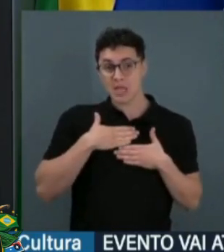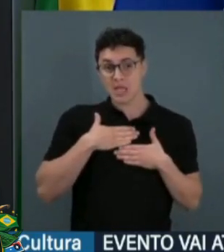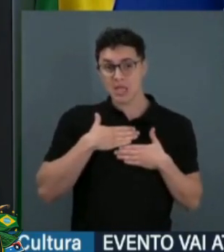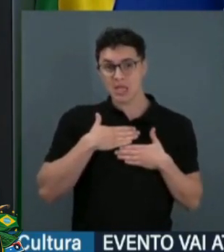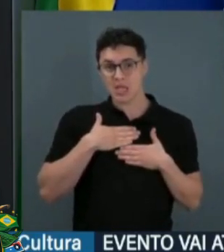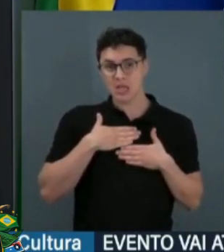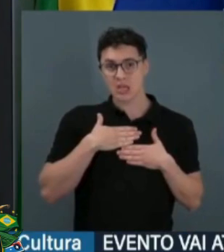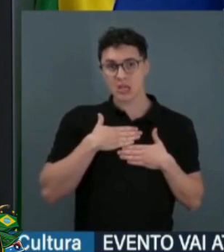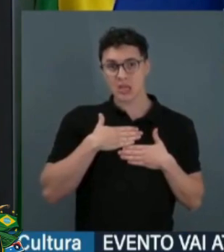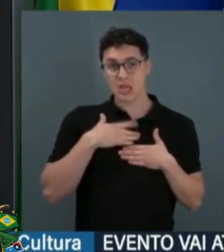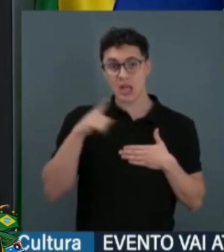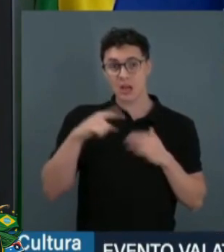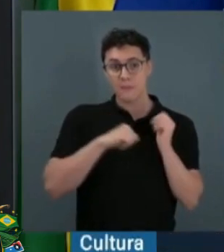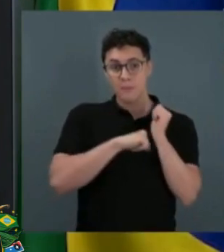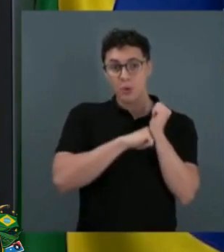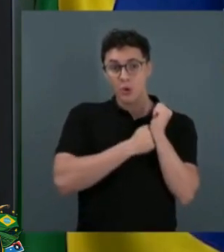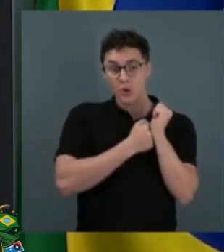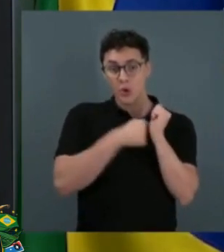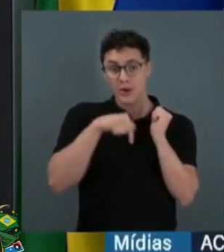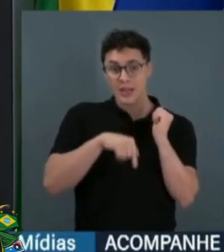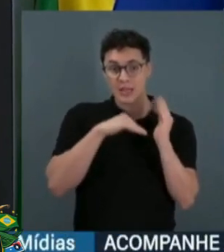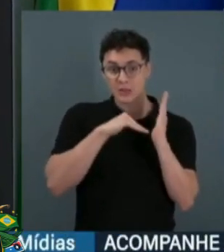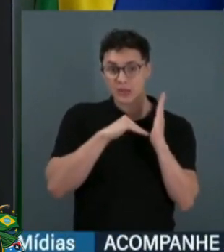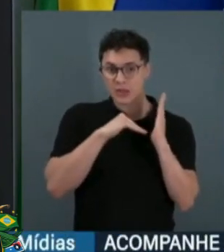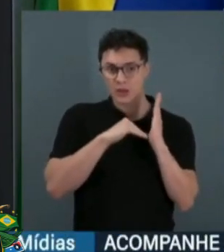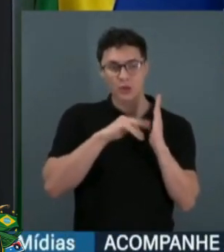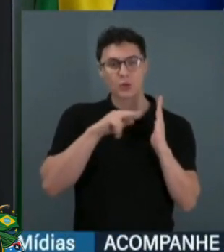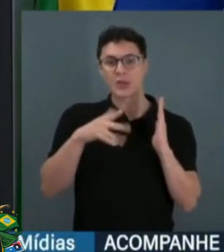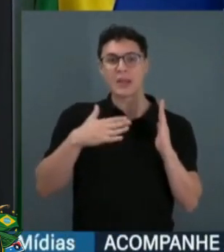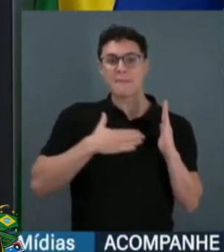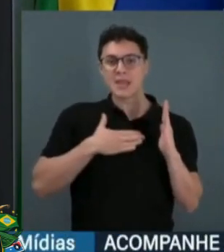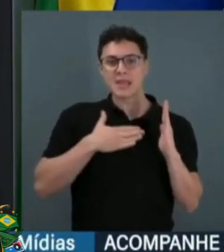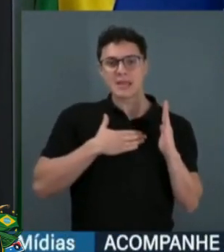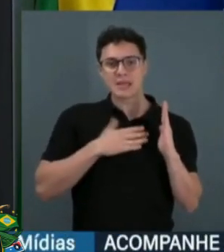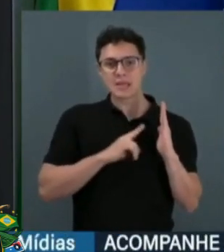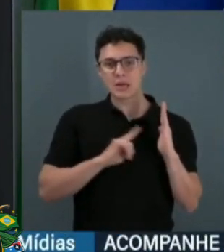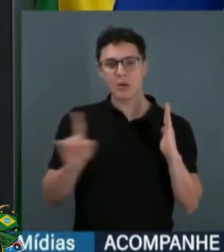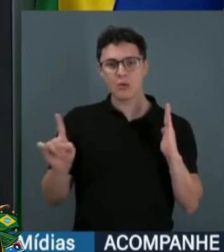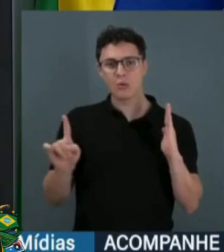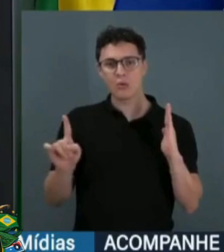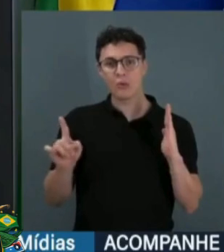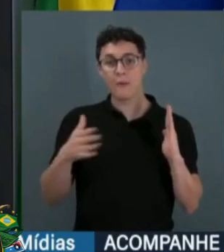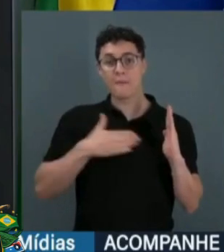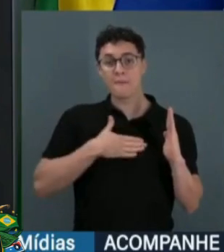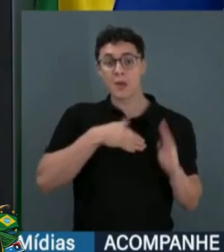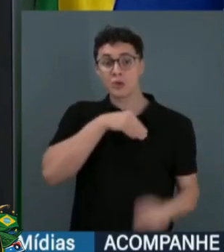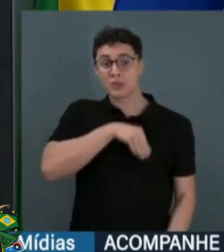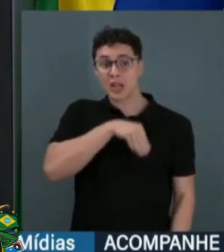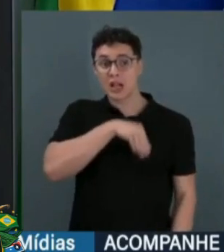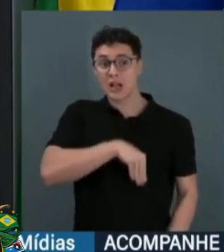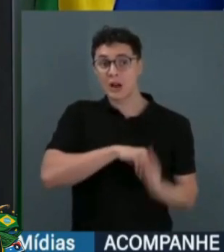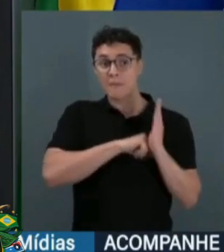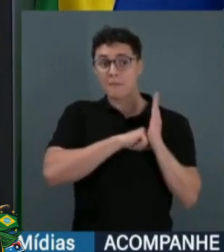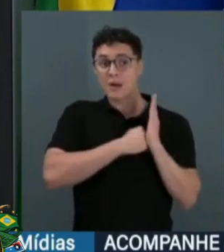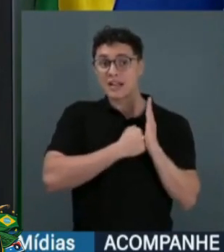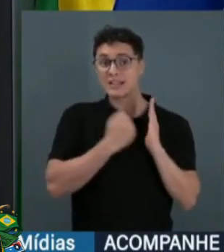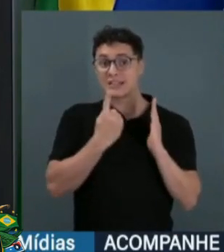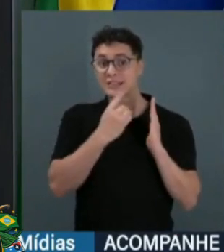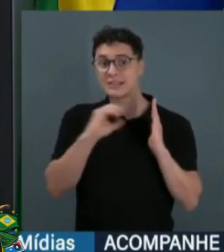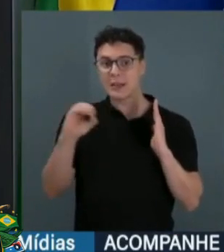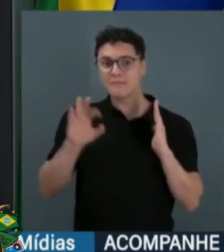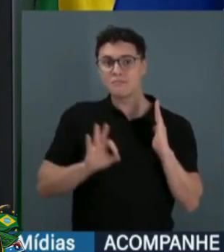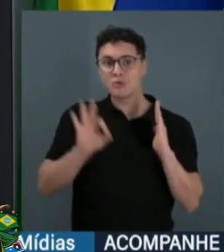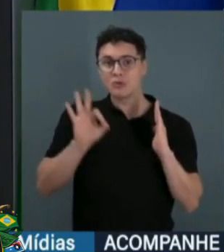da conta do Senado Federal, não é da minha conta. O meu salário ele bloqueou na